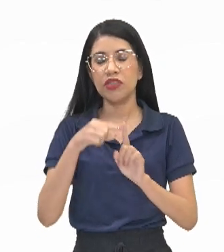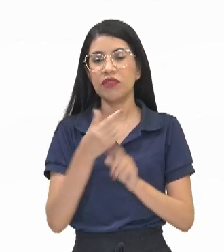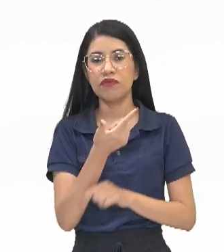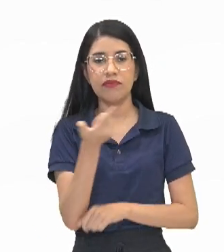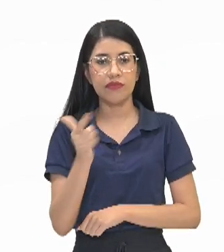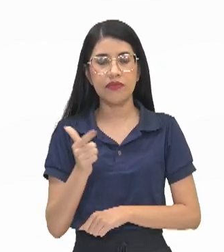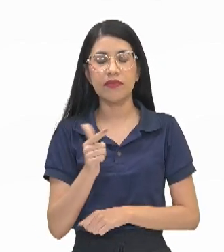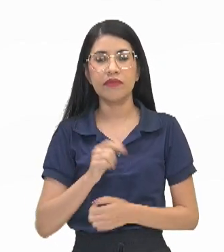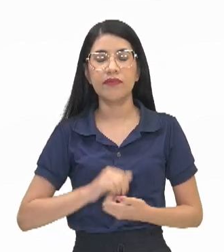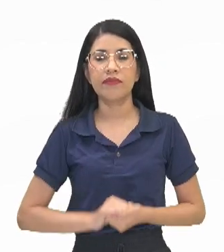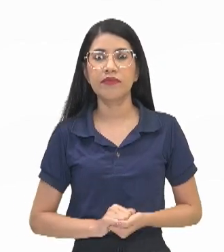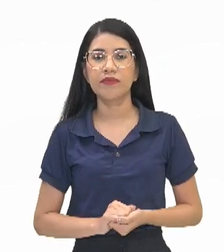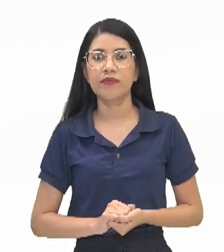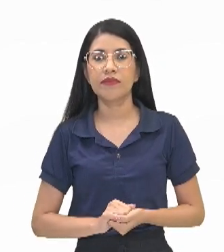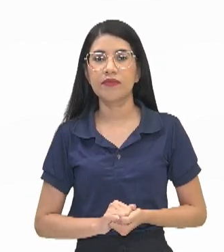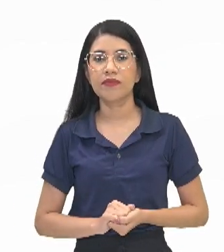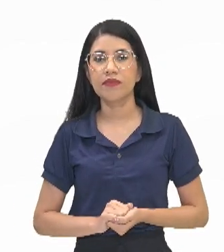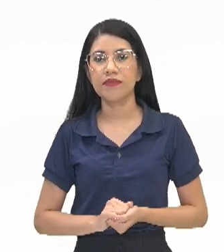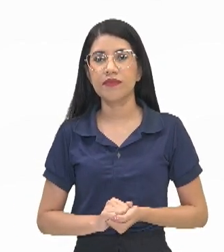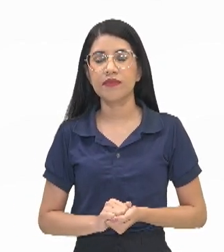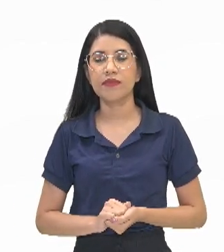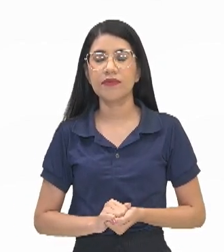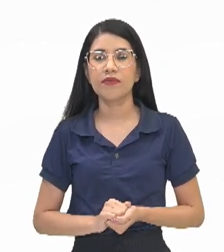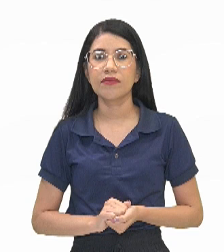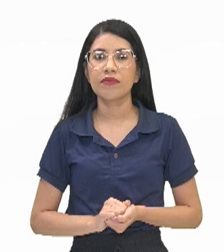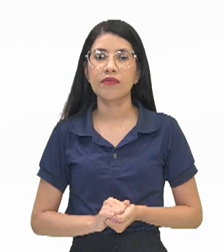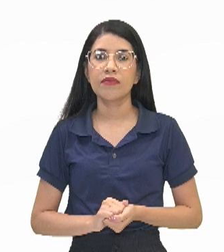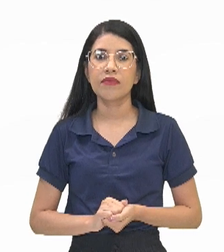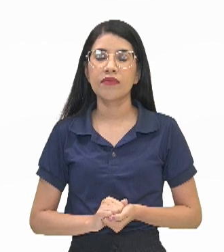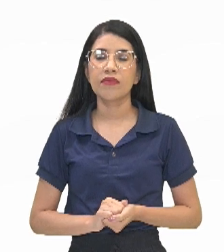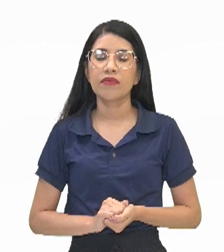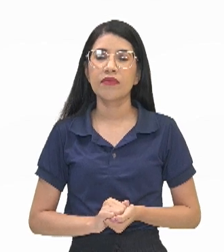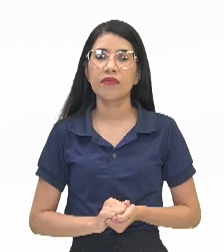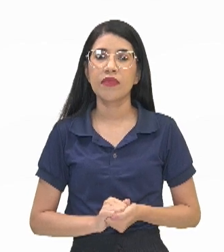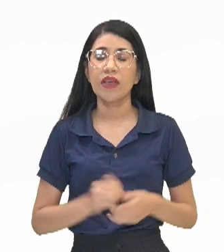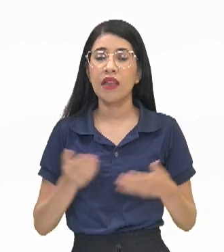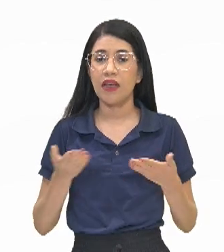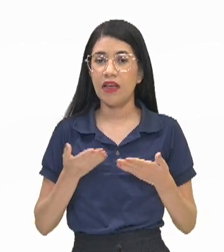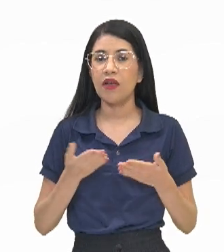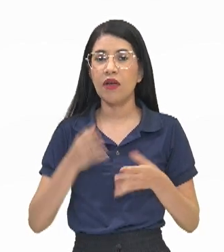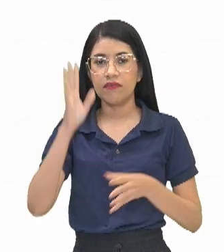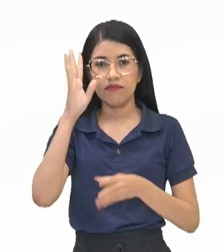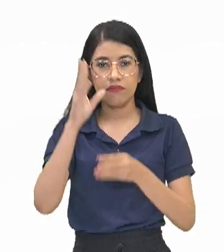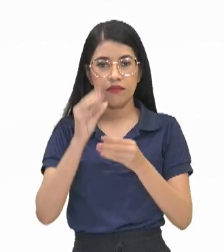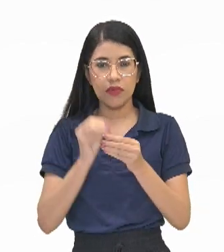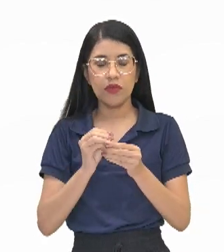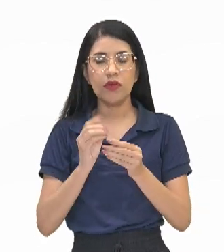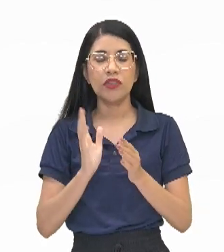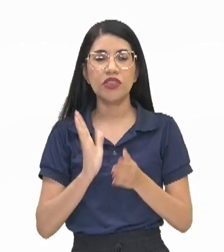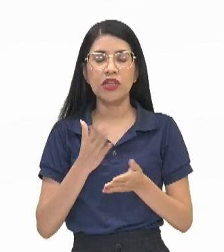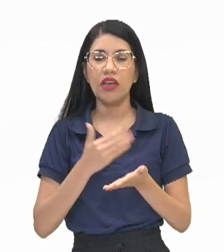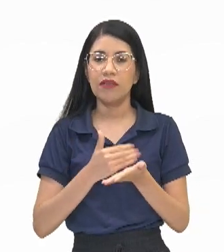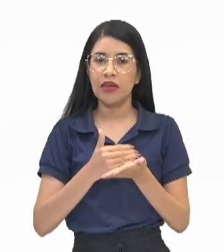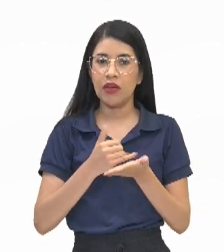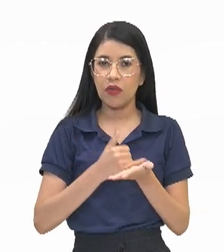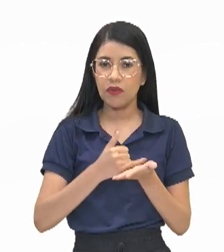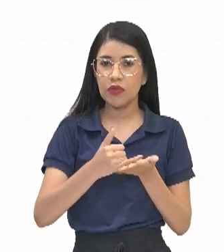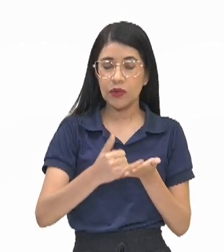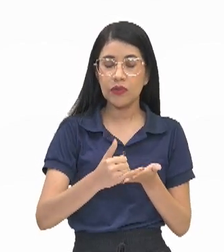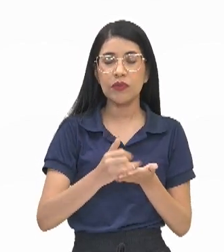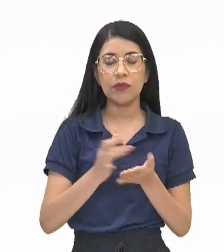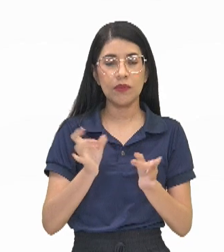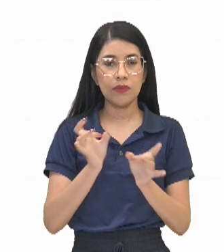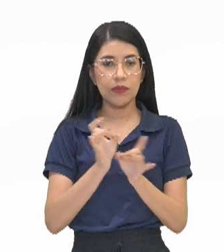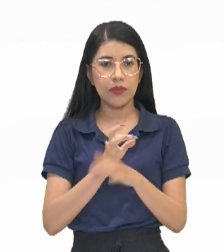nenhum. Tá bom? Então vamos agora, feito essa pequena introdução aqui, vocês já perceberam